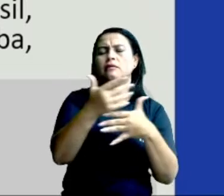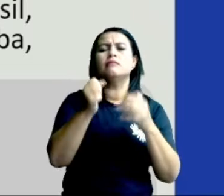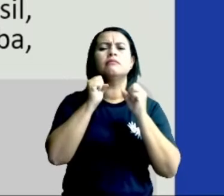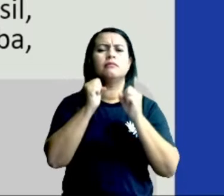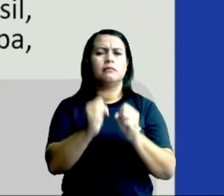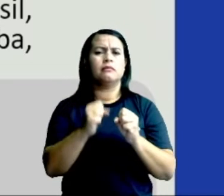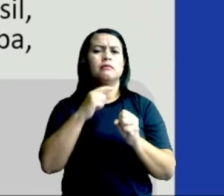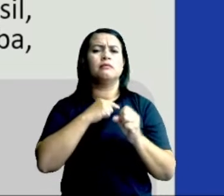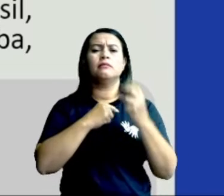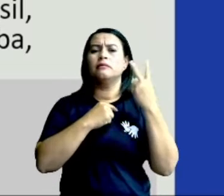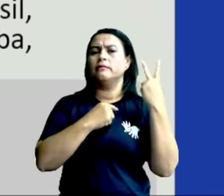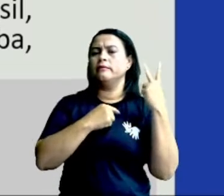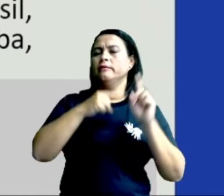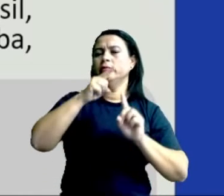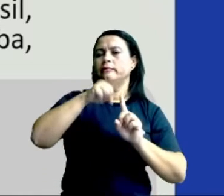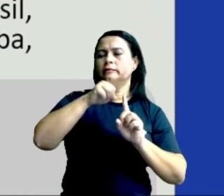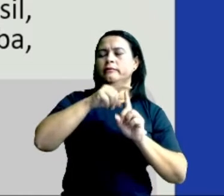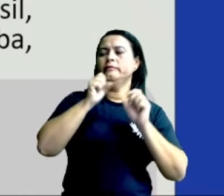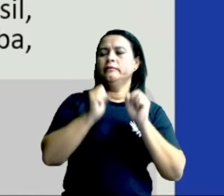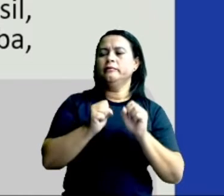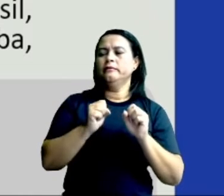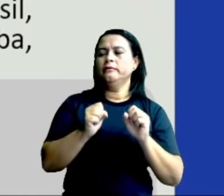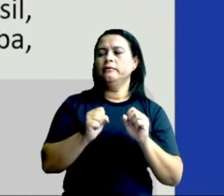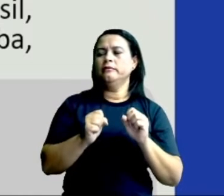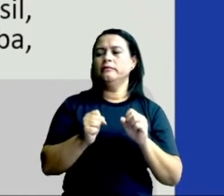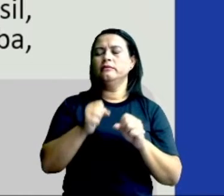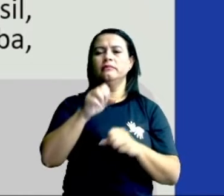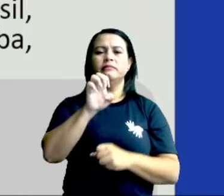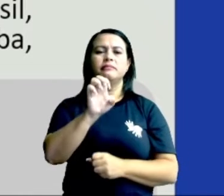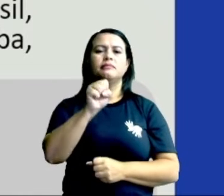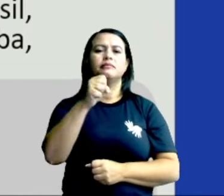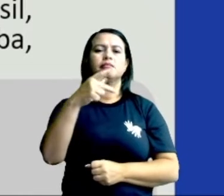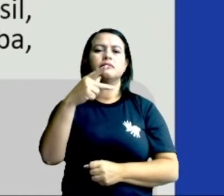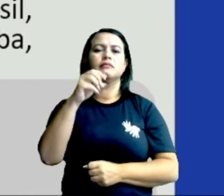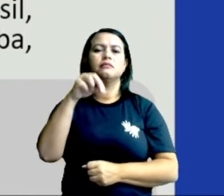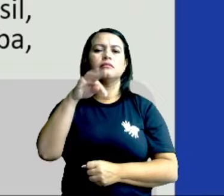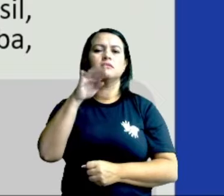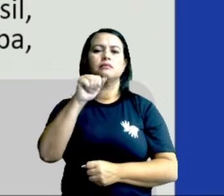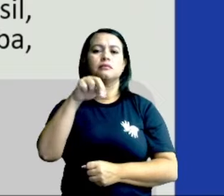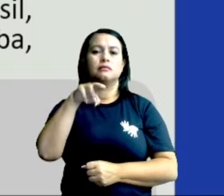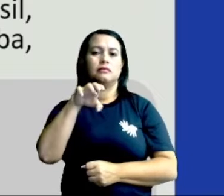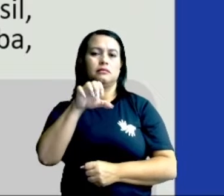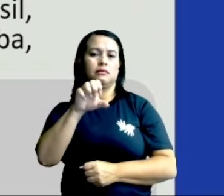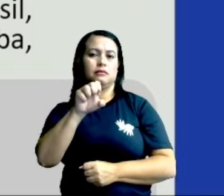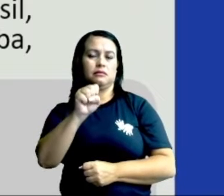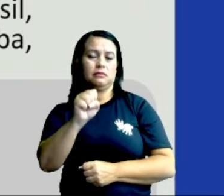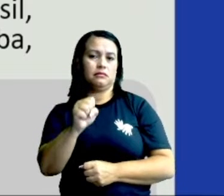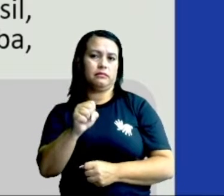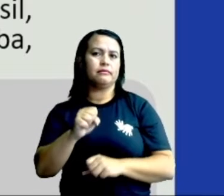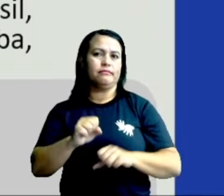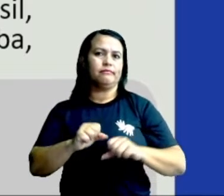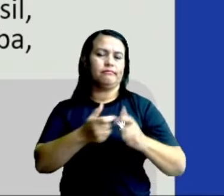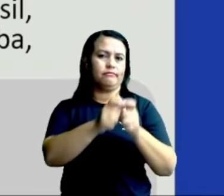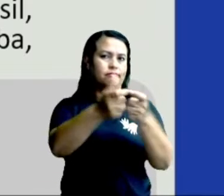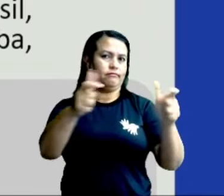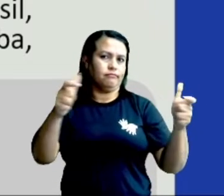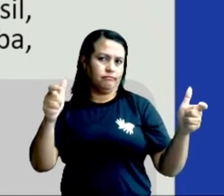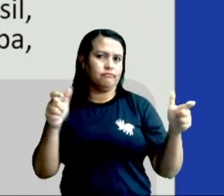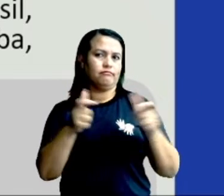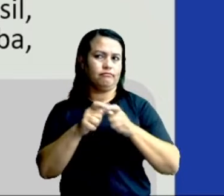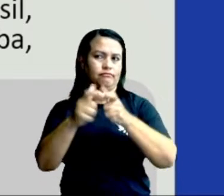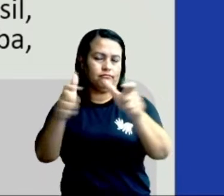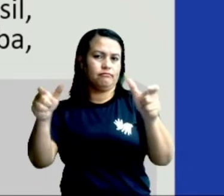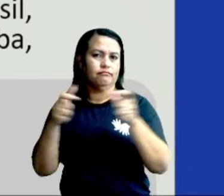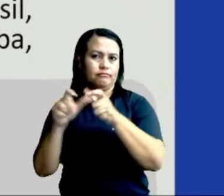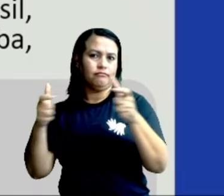podem ser de dois tipos. Elas podem ser espontâneas, né, que é a maioria das cidades brasileiras, e